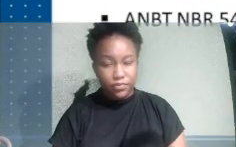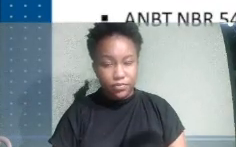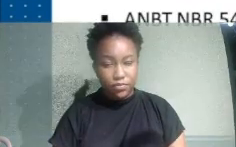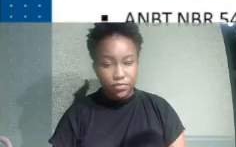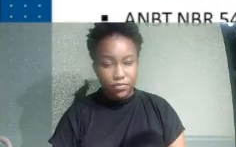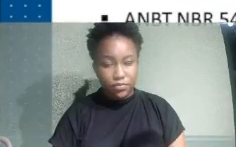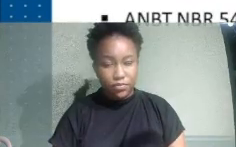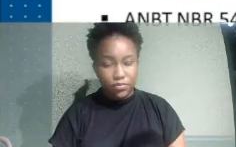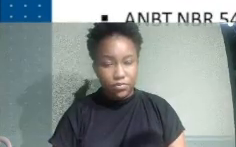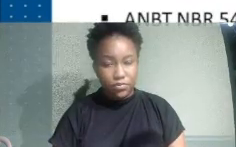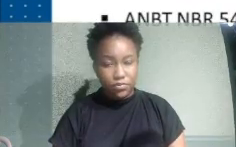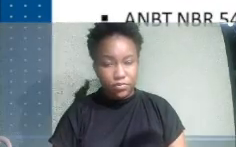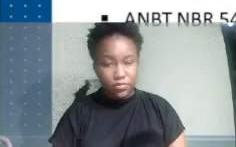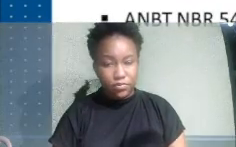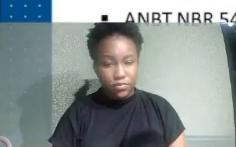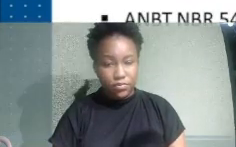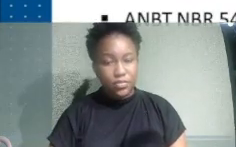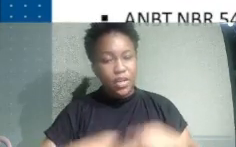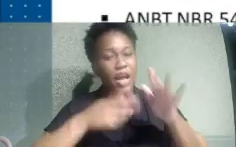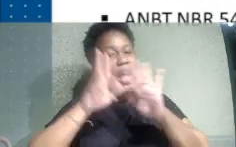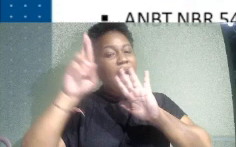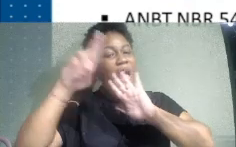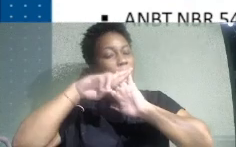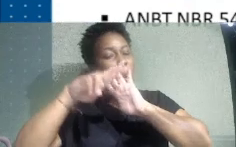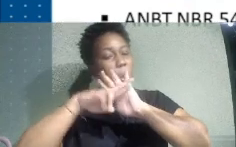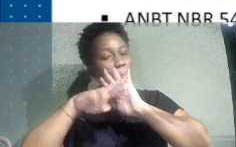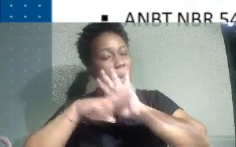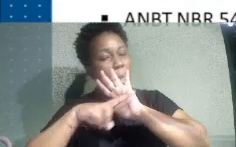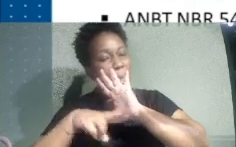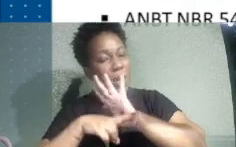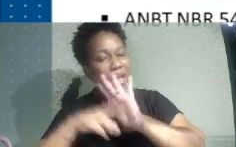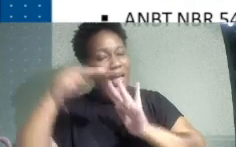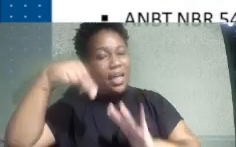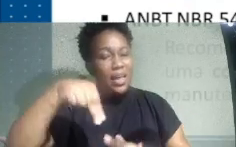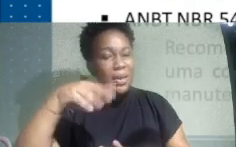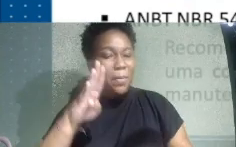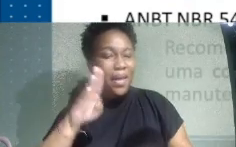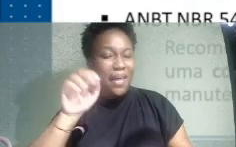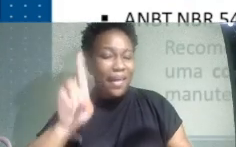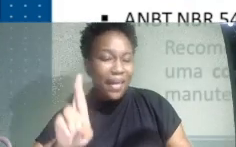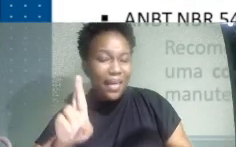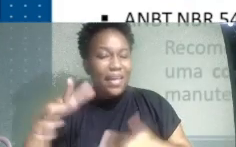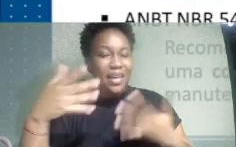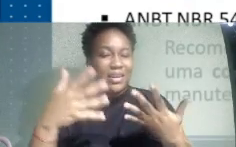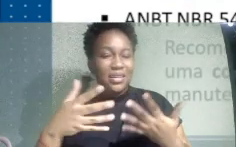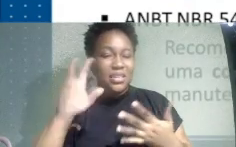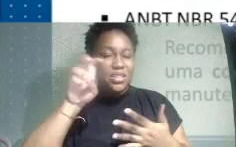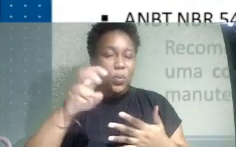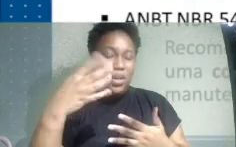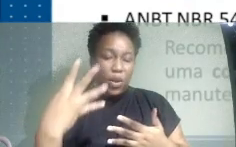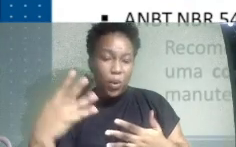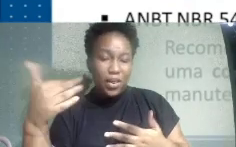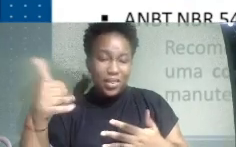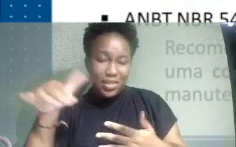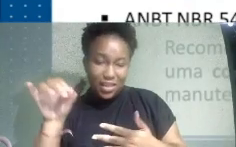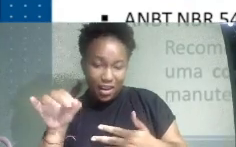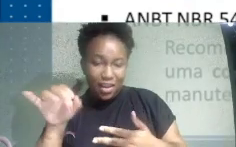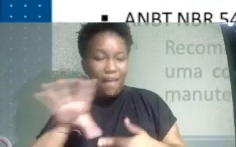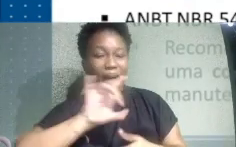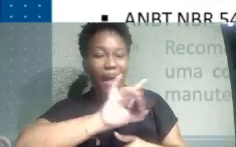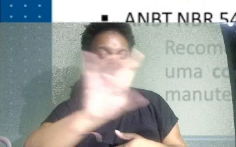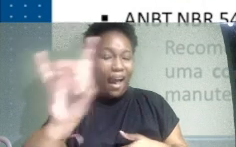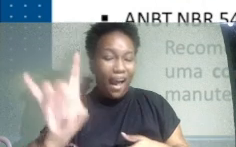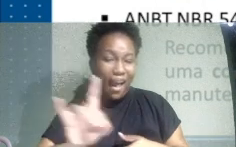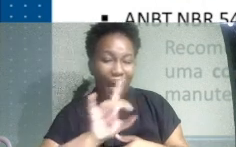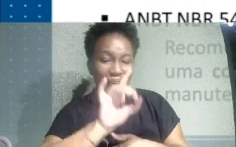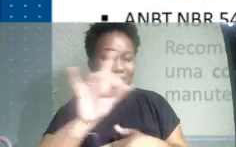O que mais que a NBR 5410 de 2004 diz para nós? Ela recomenda o quê? Que cada fio ou